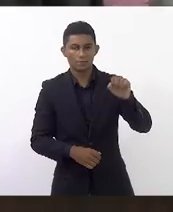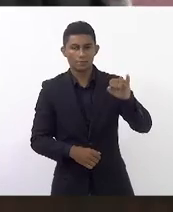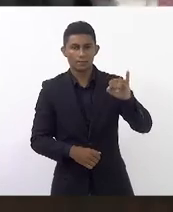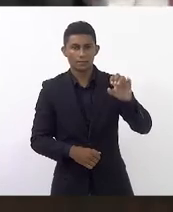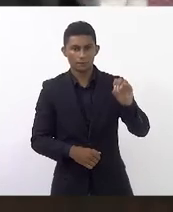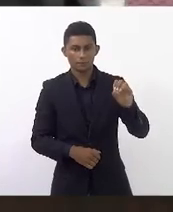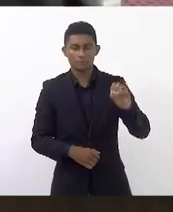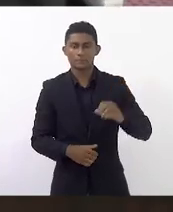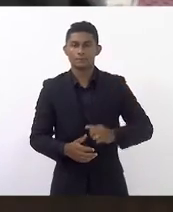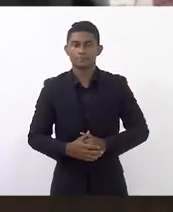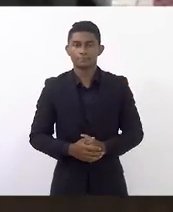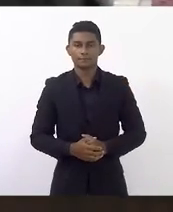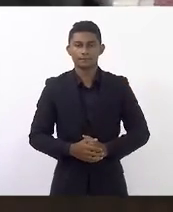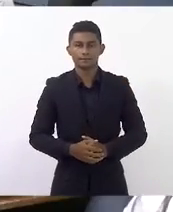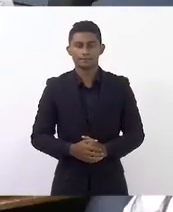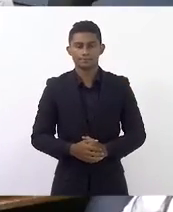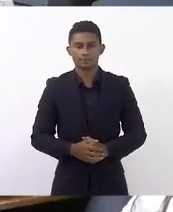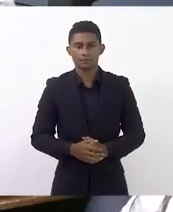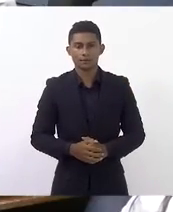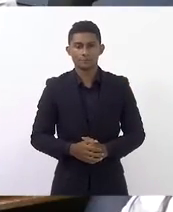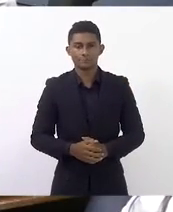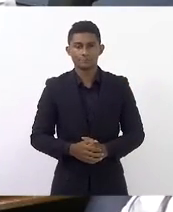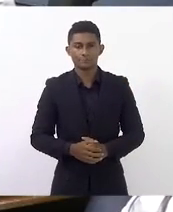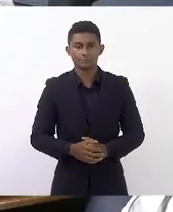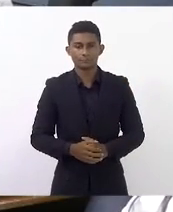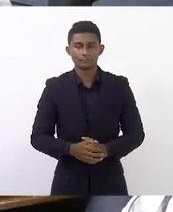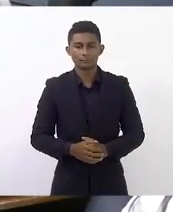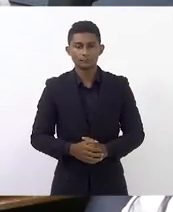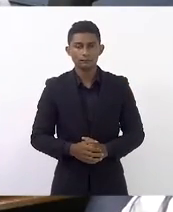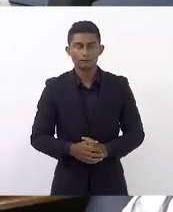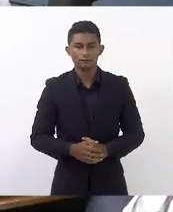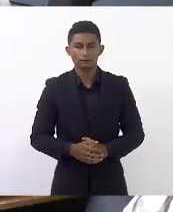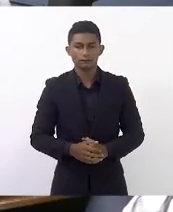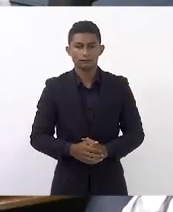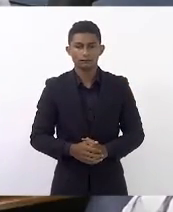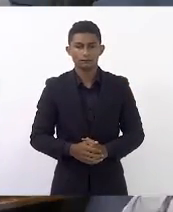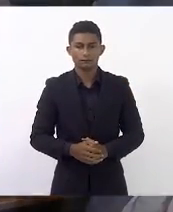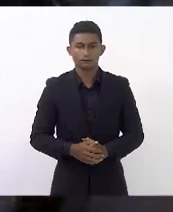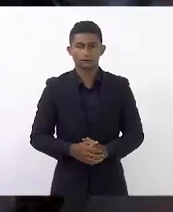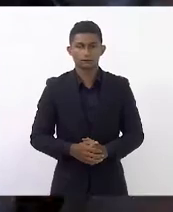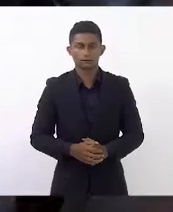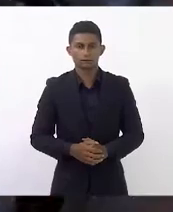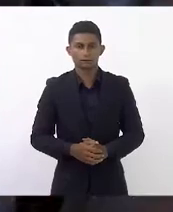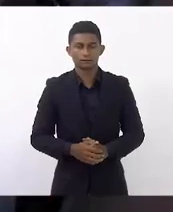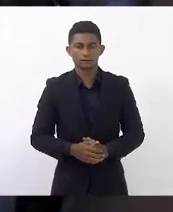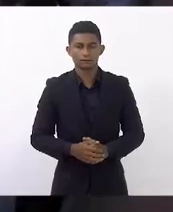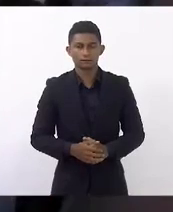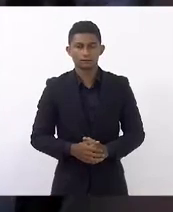Deputado Dionísio Lins.